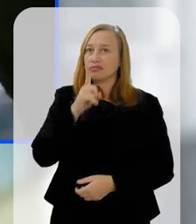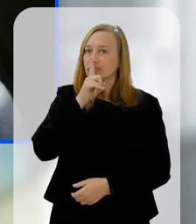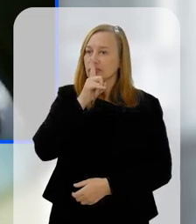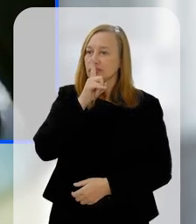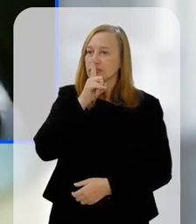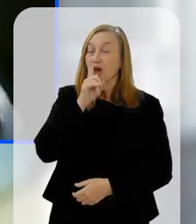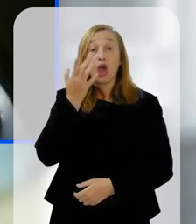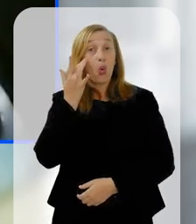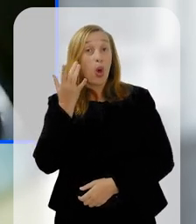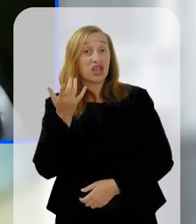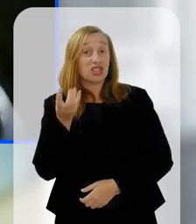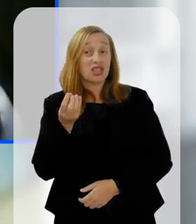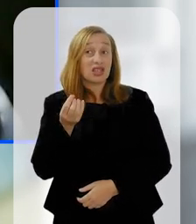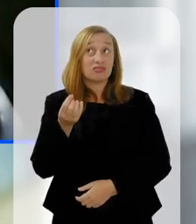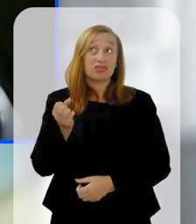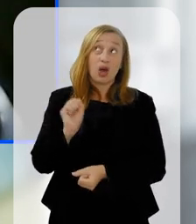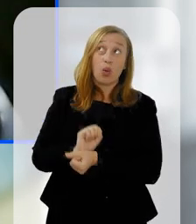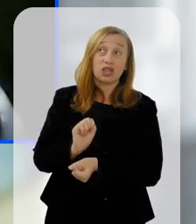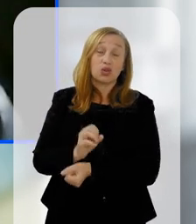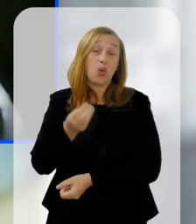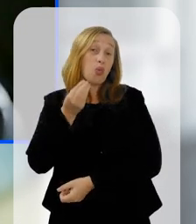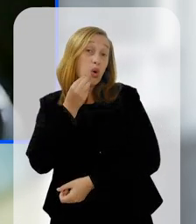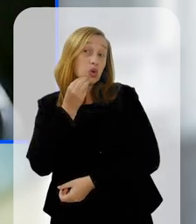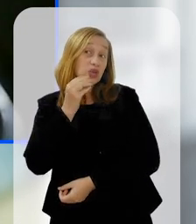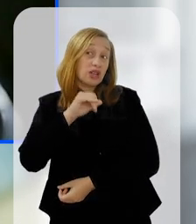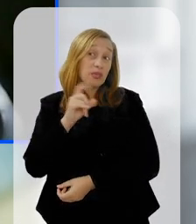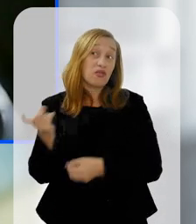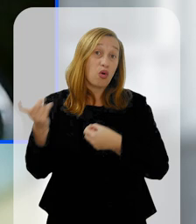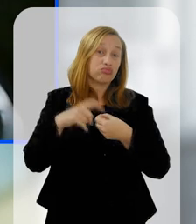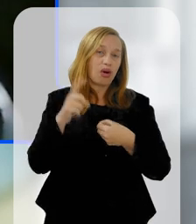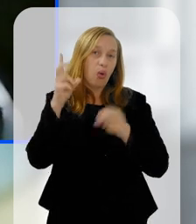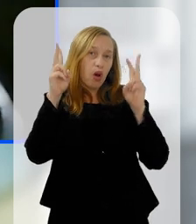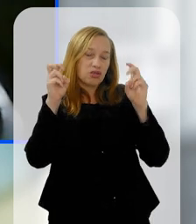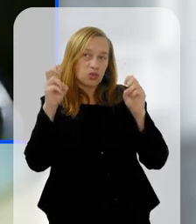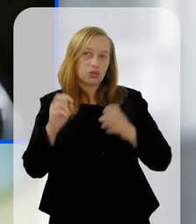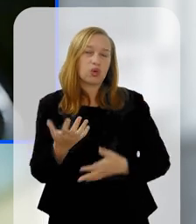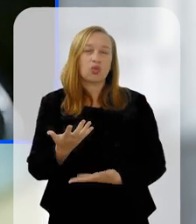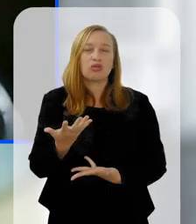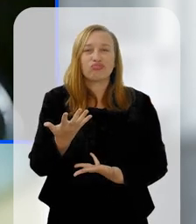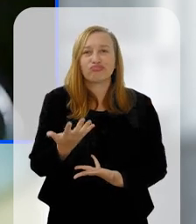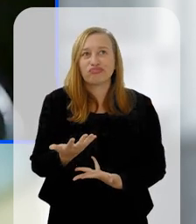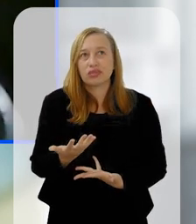quieto, está esperando talvez uma melhor oportunidade para voltar ao assunto. O